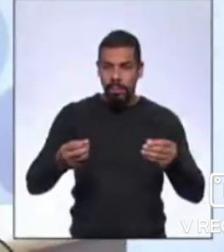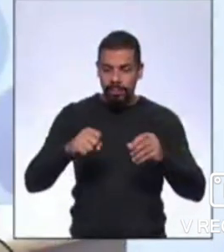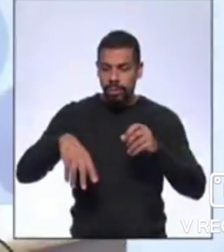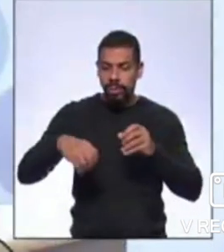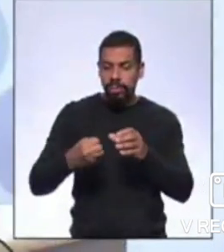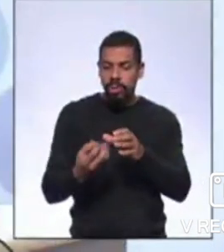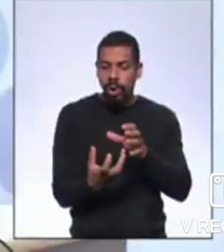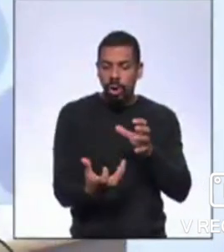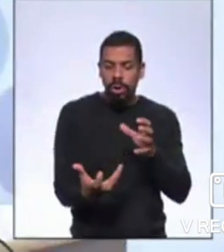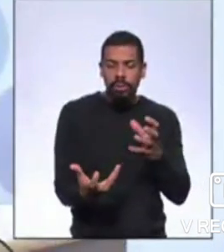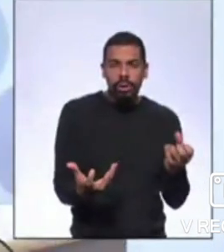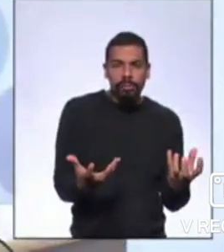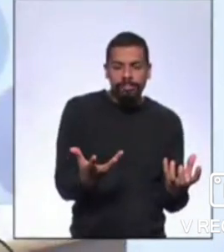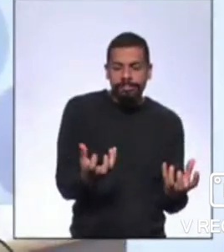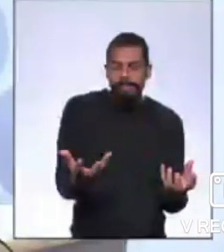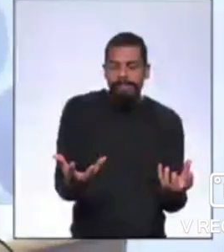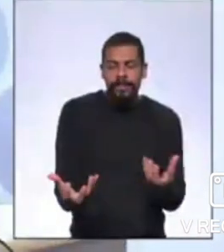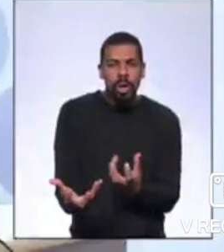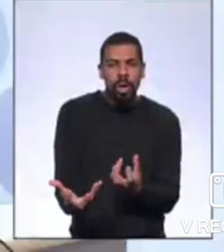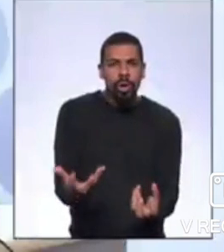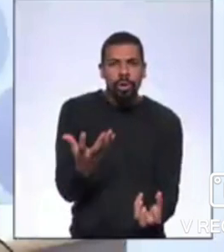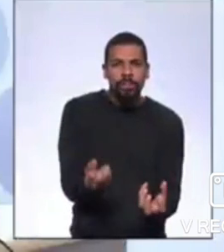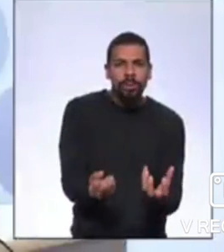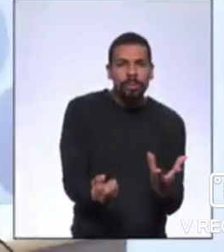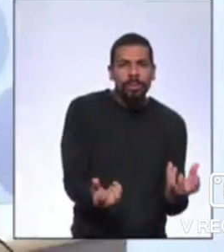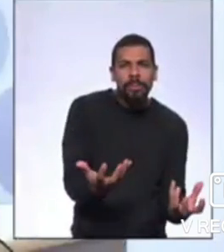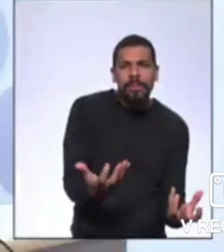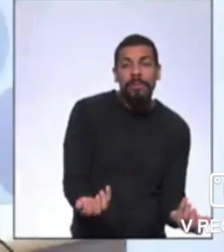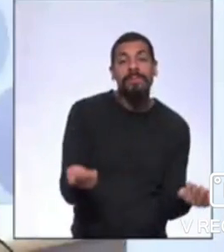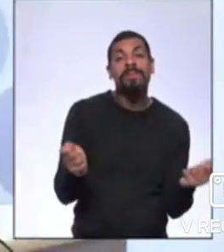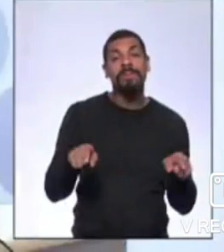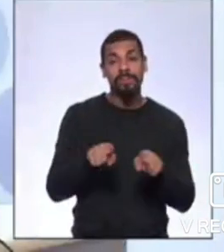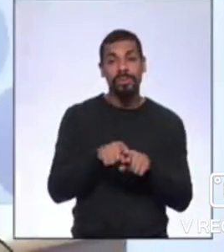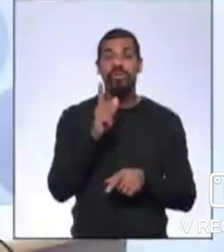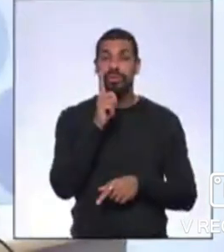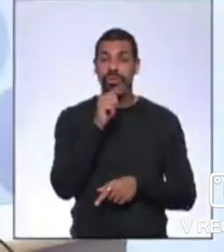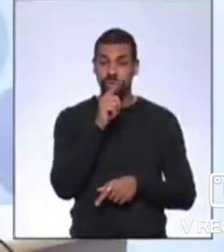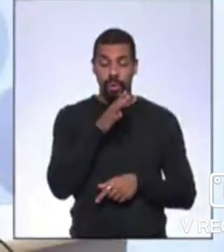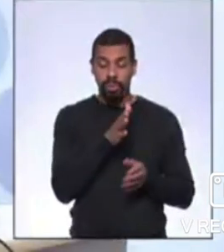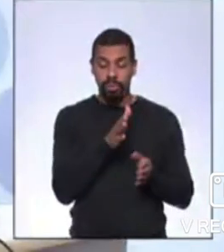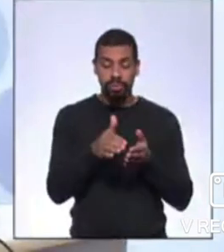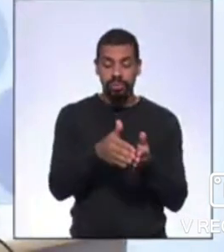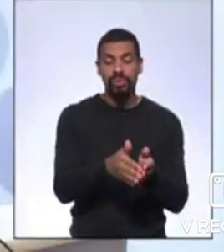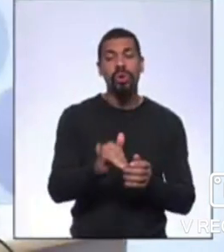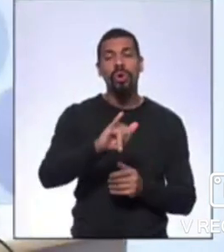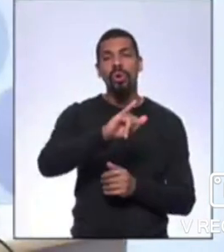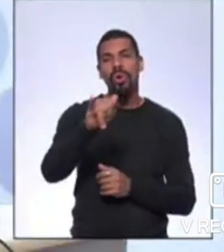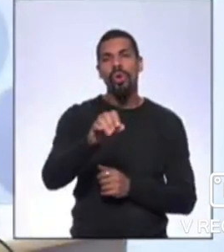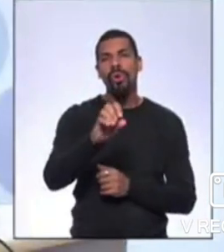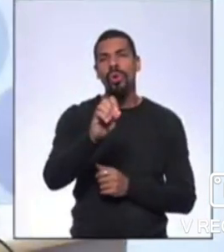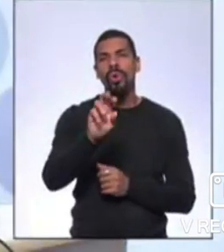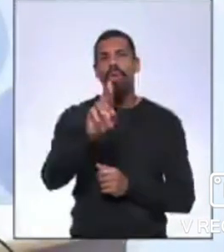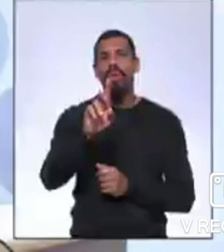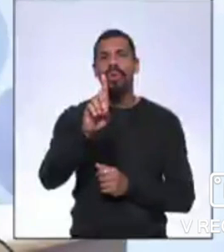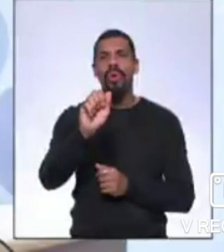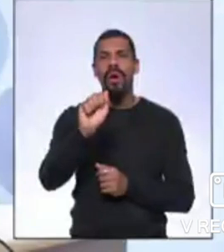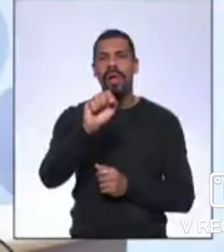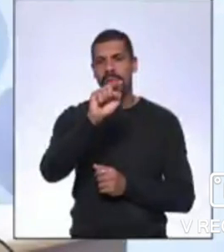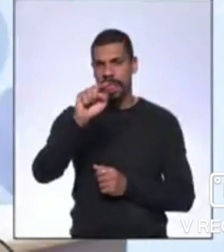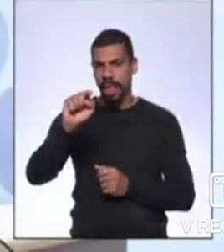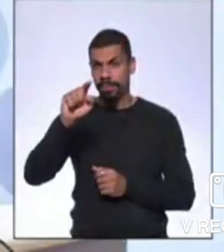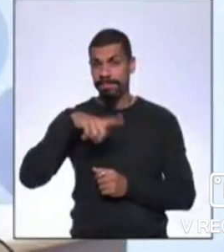mais. E então, essa tal Terra Prometida ali tinha um rio, que era o Rio Jordão, e por ali os hebreus se